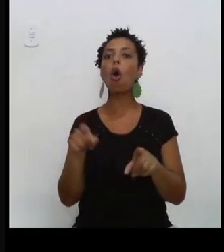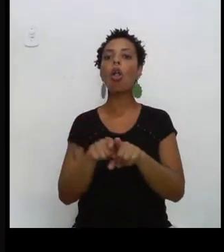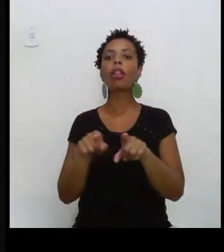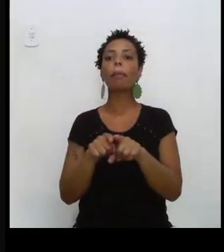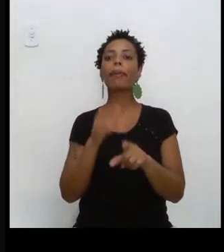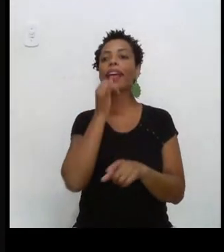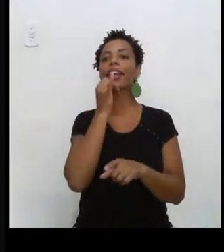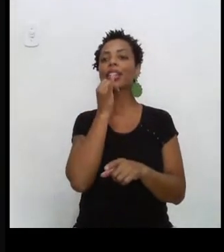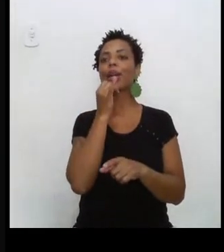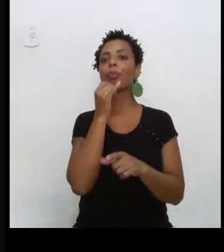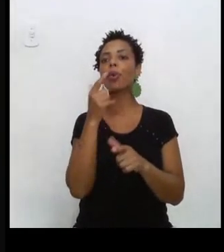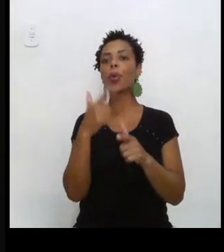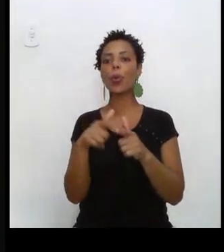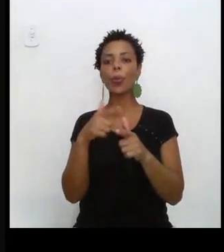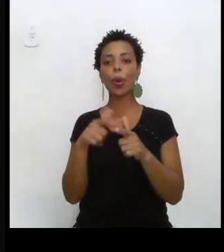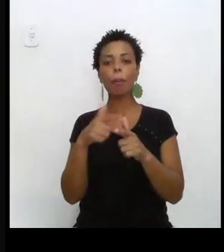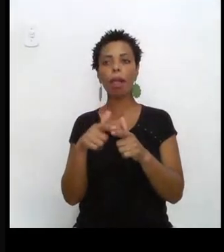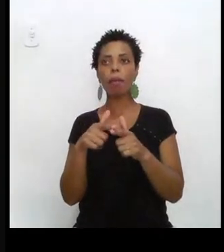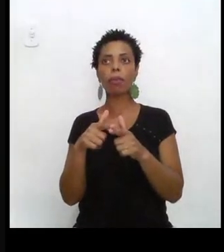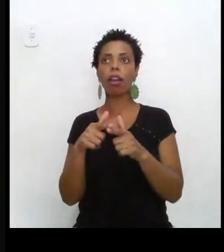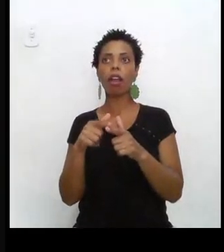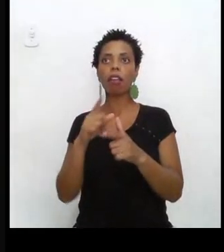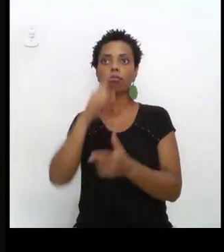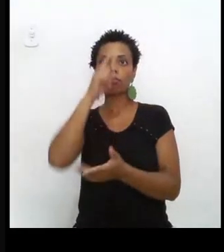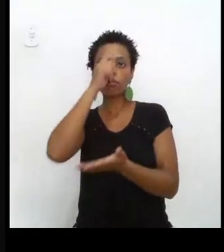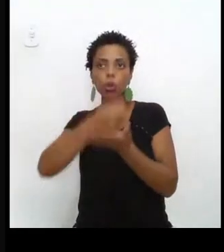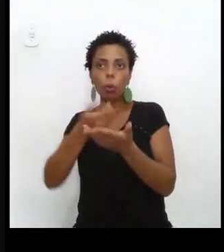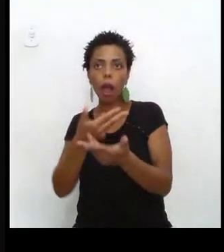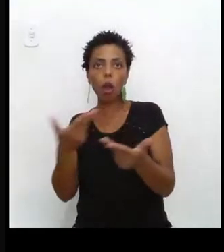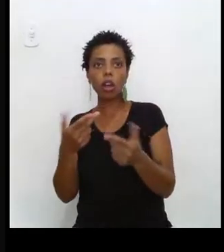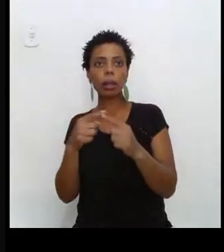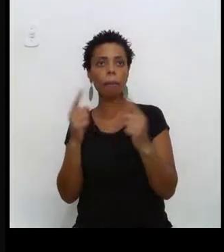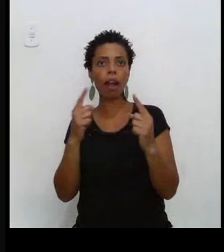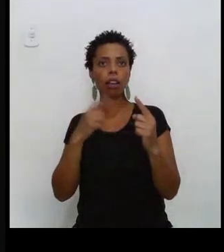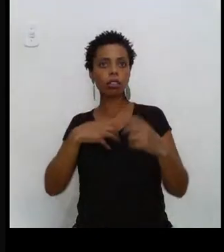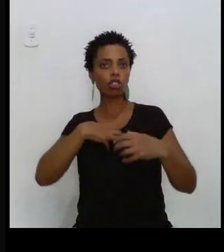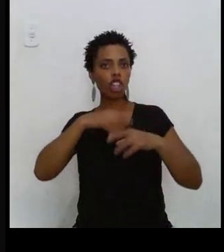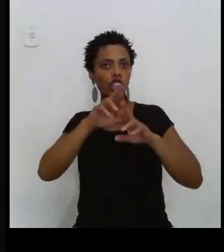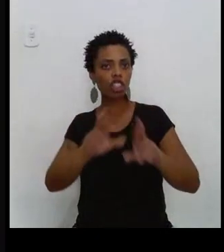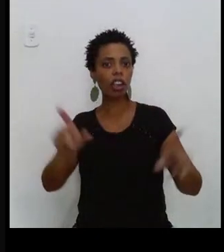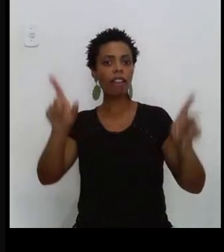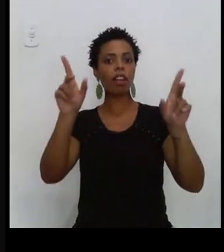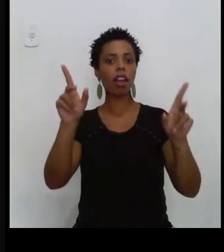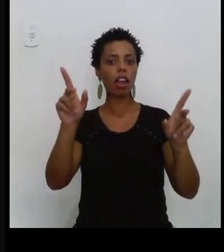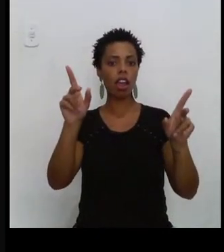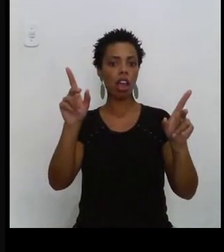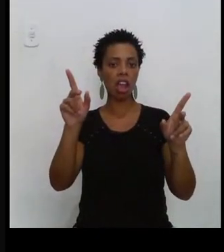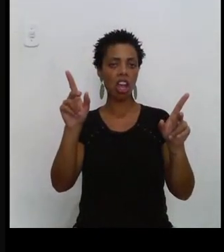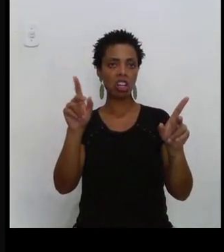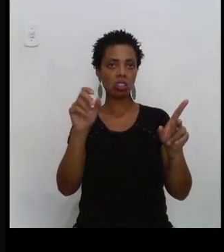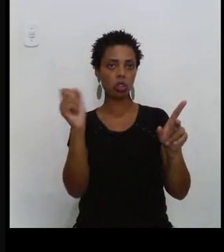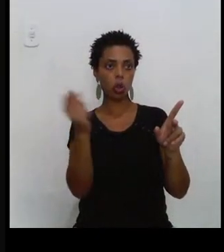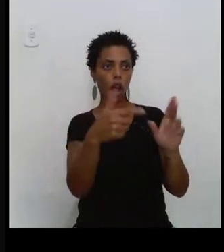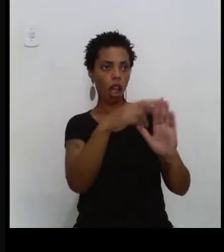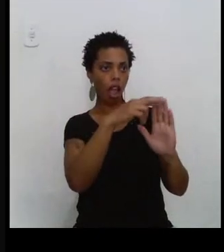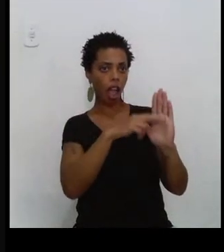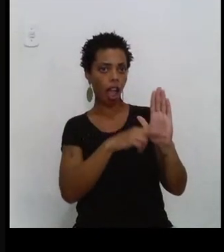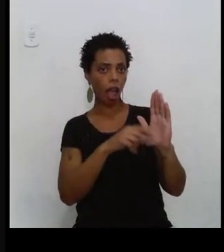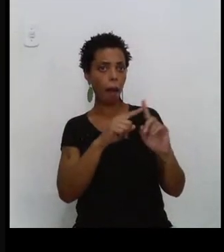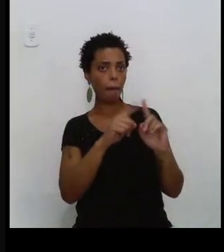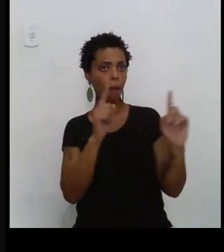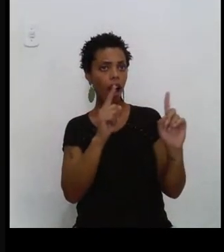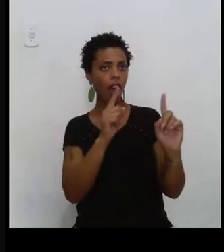normal de frango lado que distância de ambiente de Samurai Progressista é turno que nem uma corda